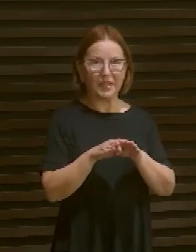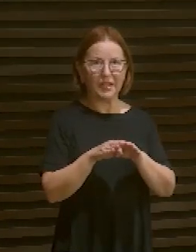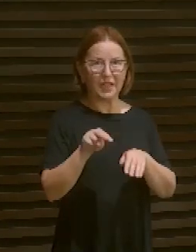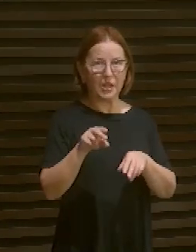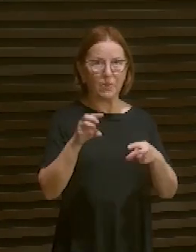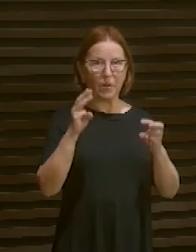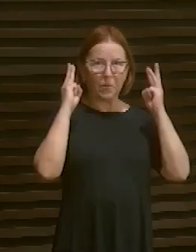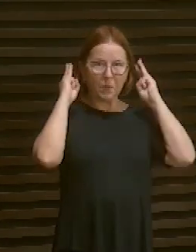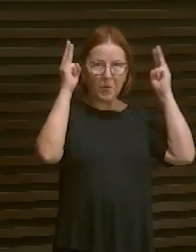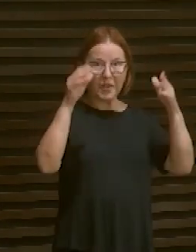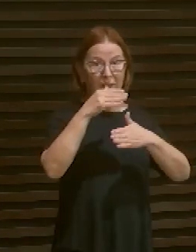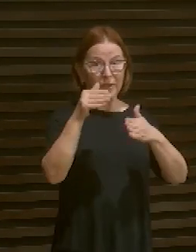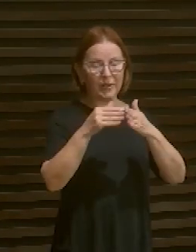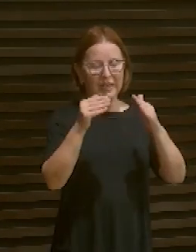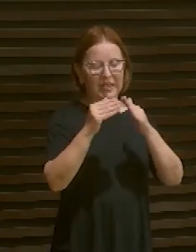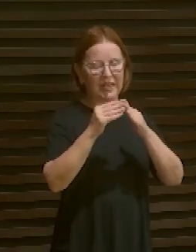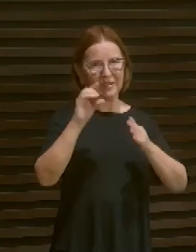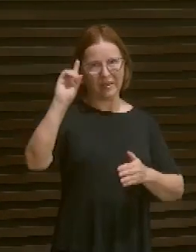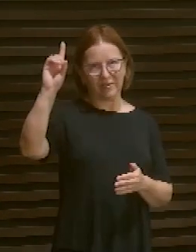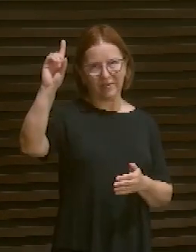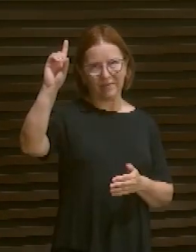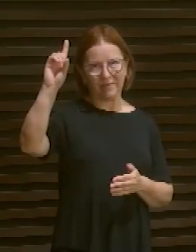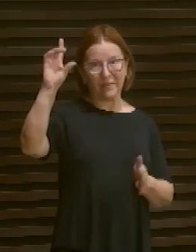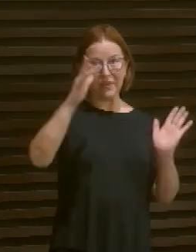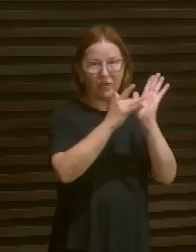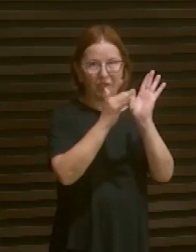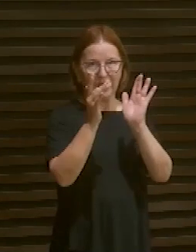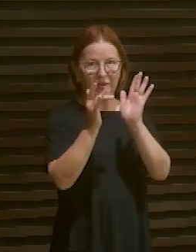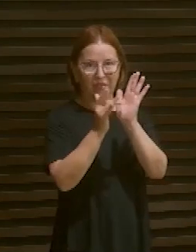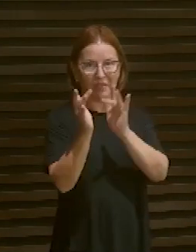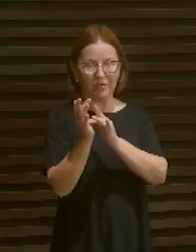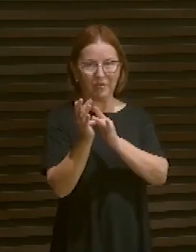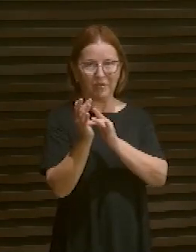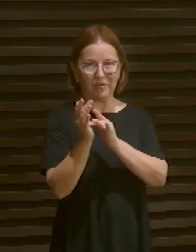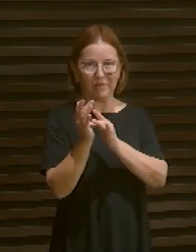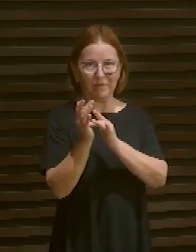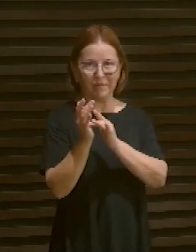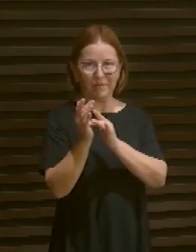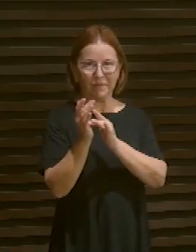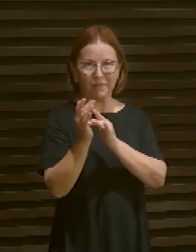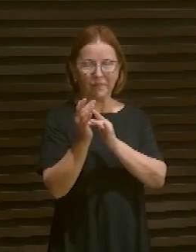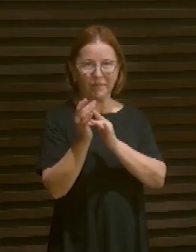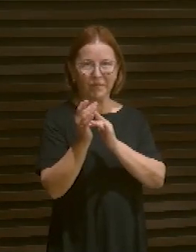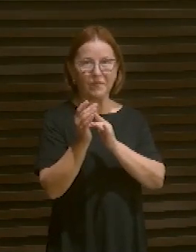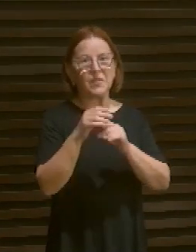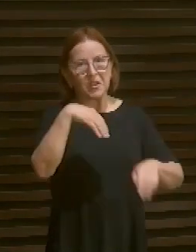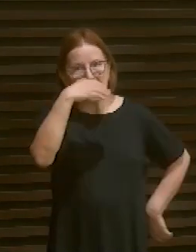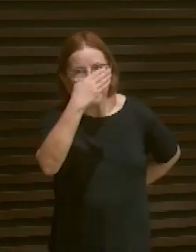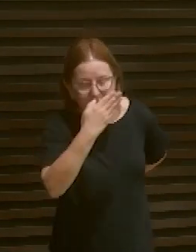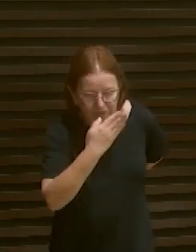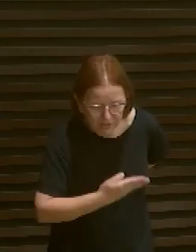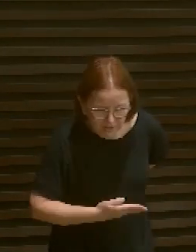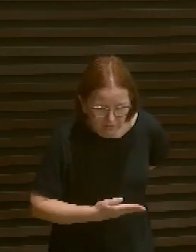Moisés em toda a casa de Deus. Jesus, todavia, tem sido considerado digno